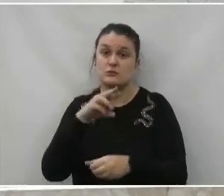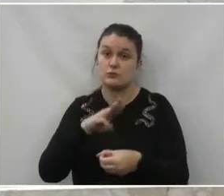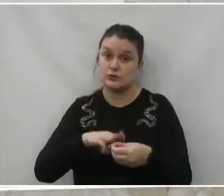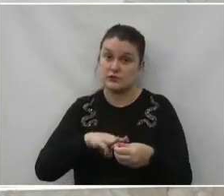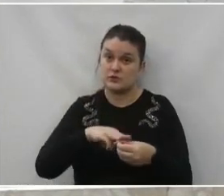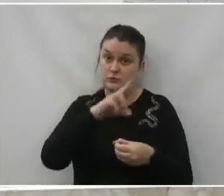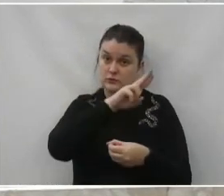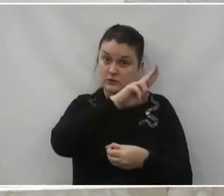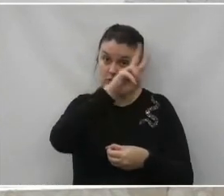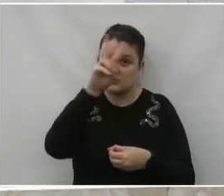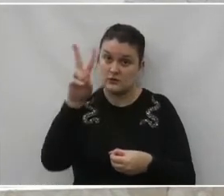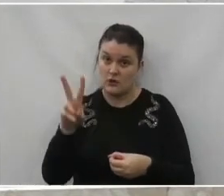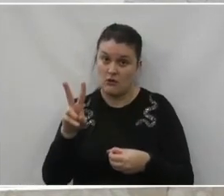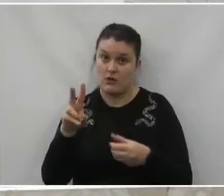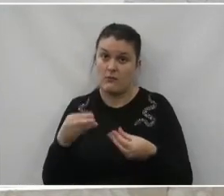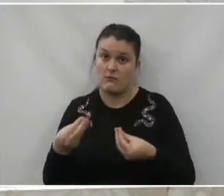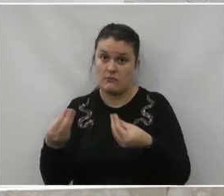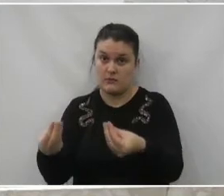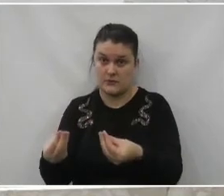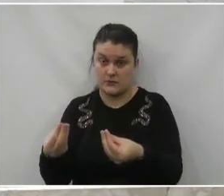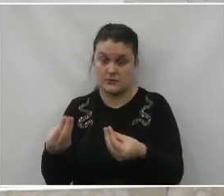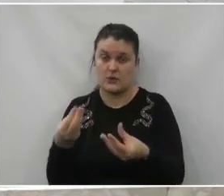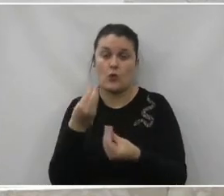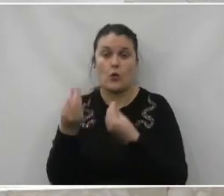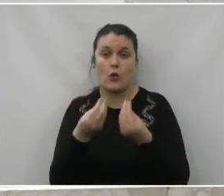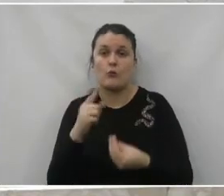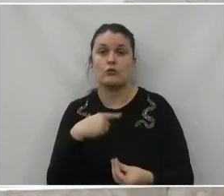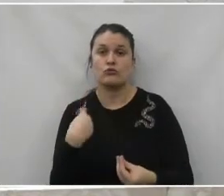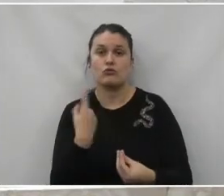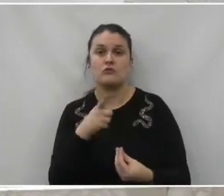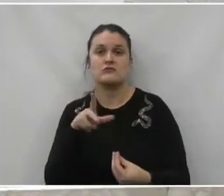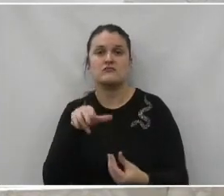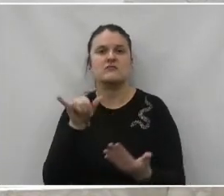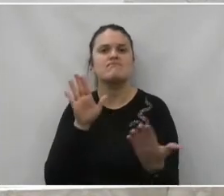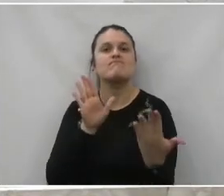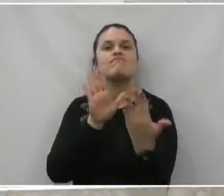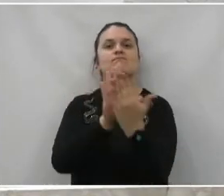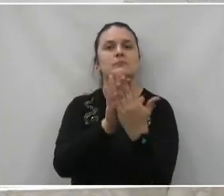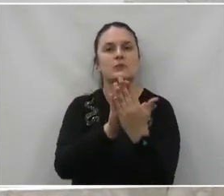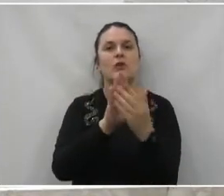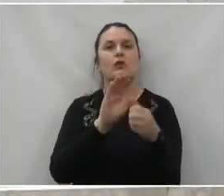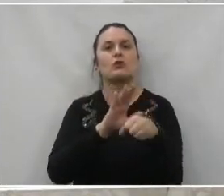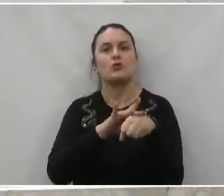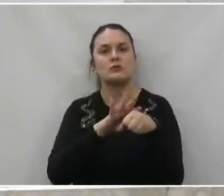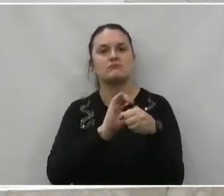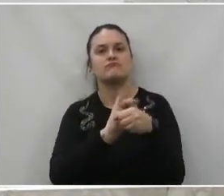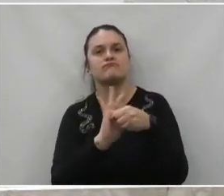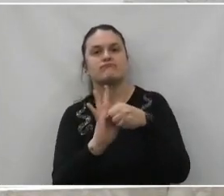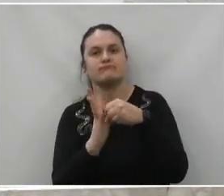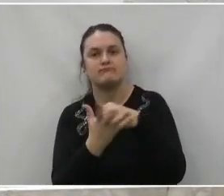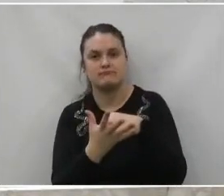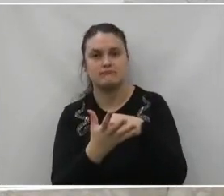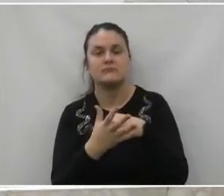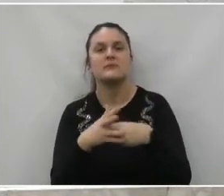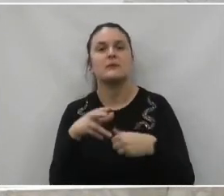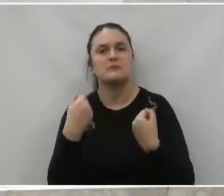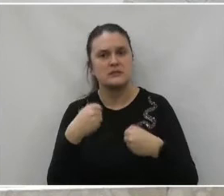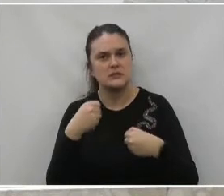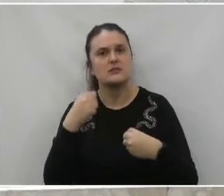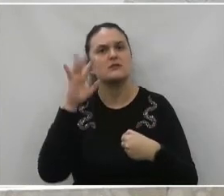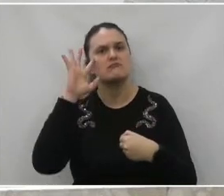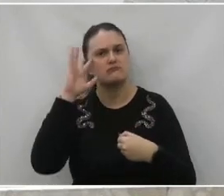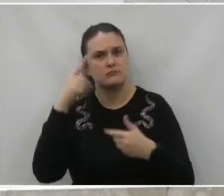União da Vitória para o enfrentamento da pandemia decorrente da infecção humana Covid-19, para as devidas